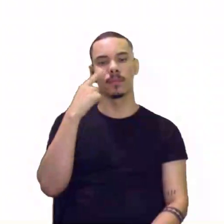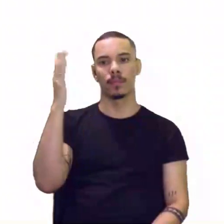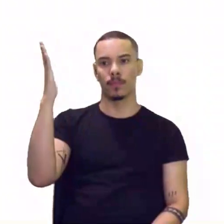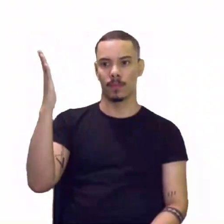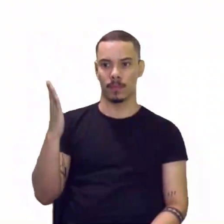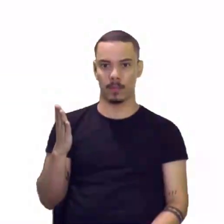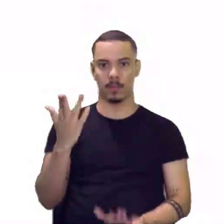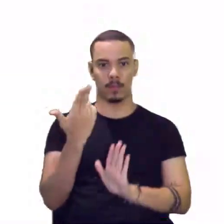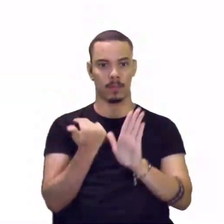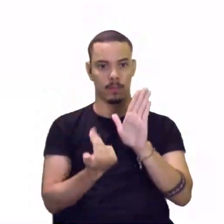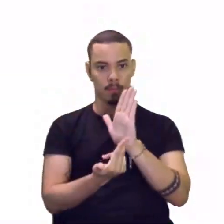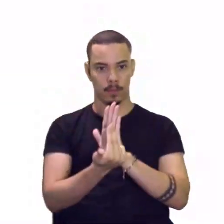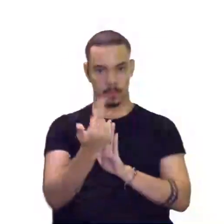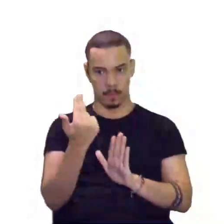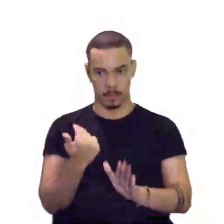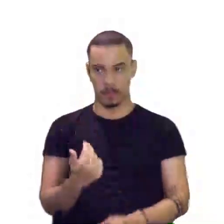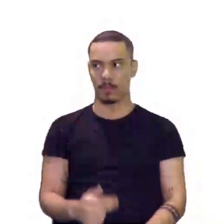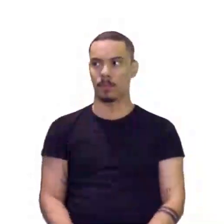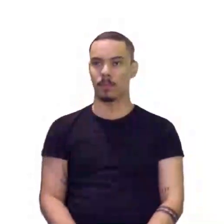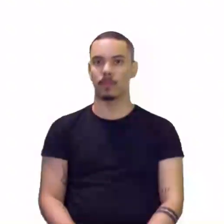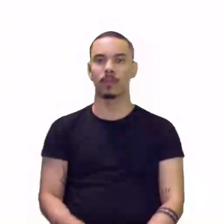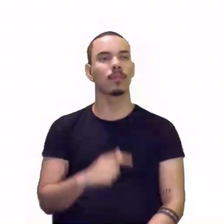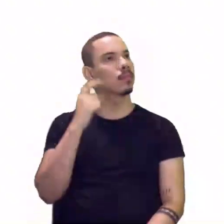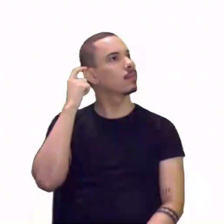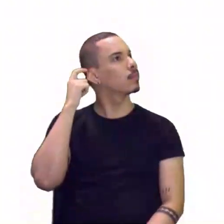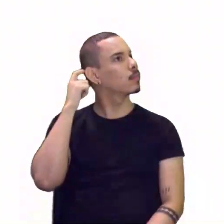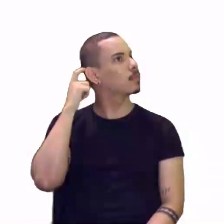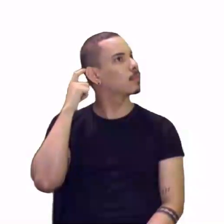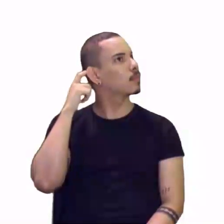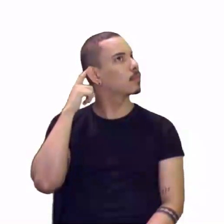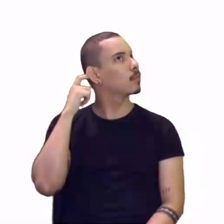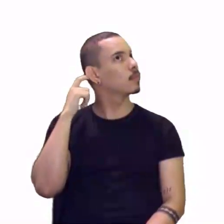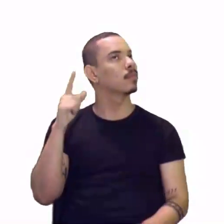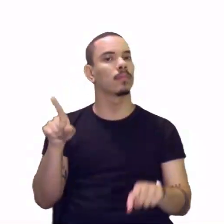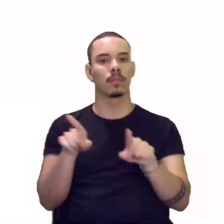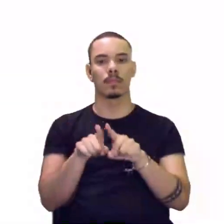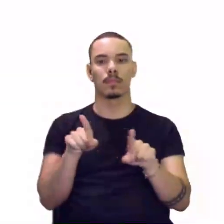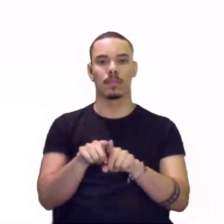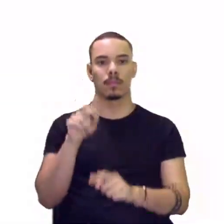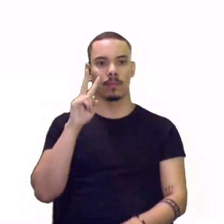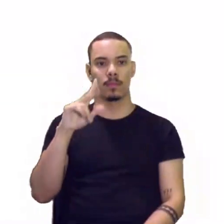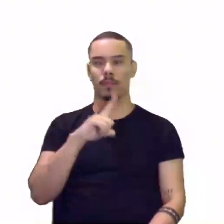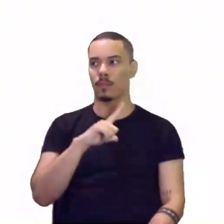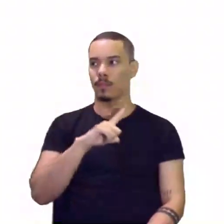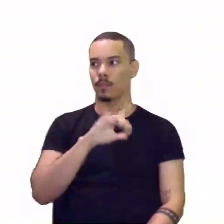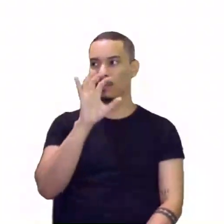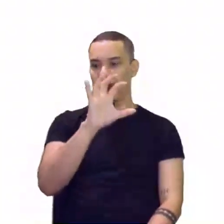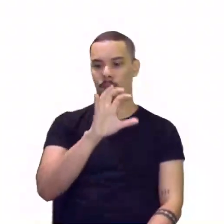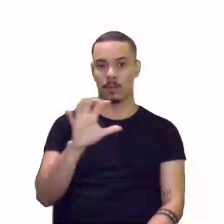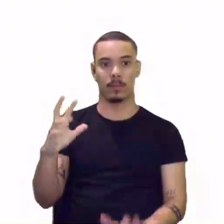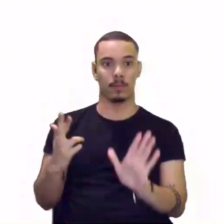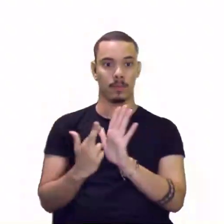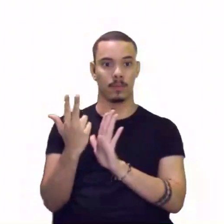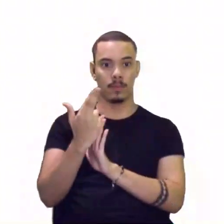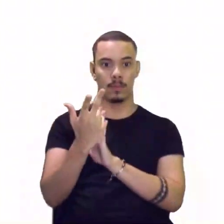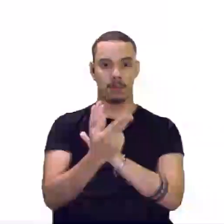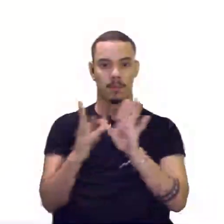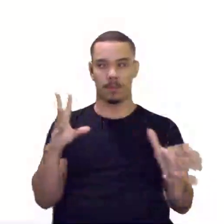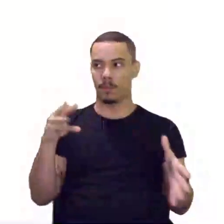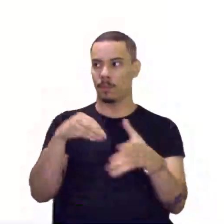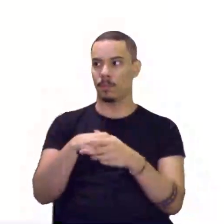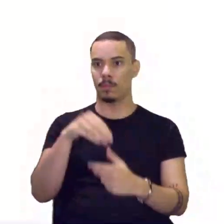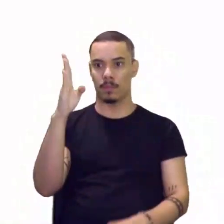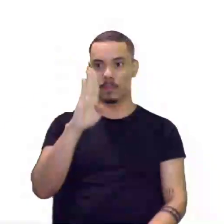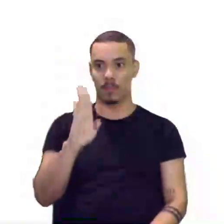aí, né, no mapa com mais cuidado e você pode ver que são várias regiões que tivemos anexadas ao Brasil. Olha, em vários